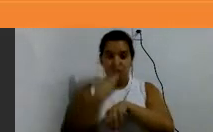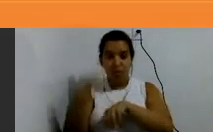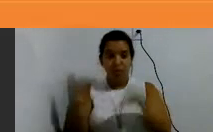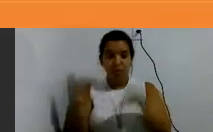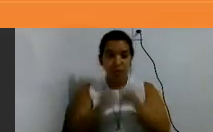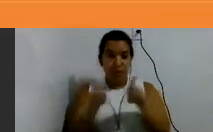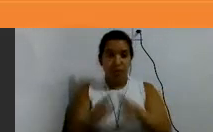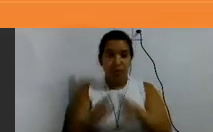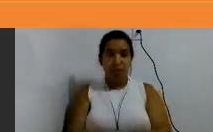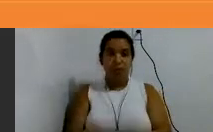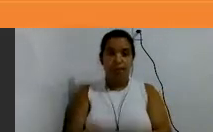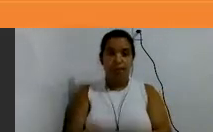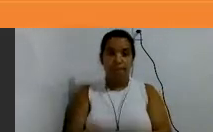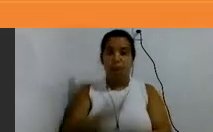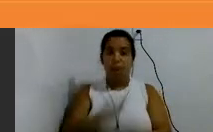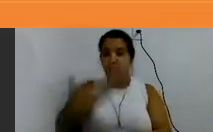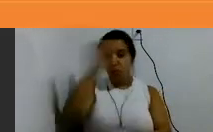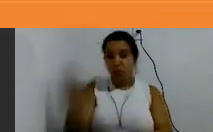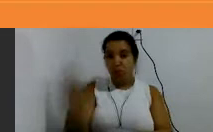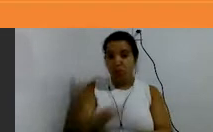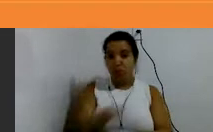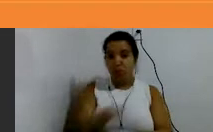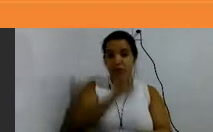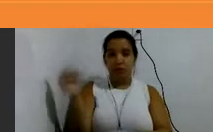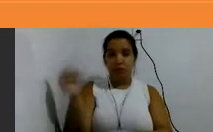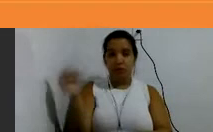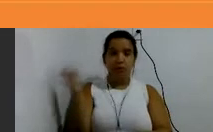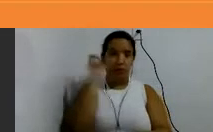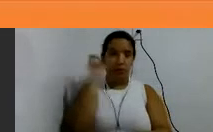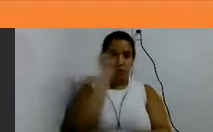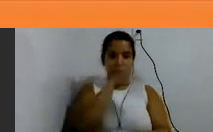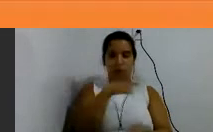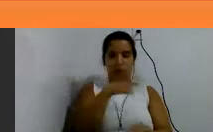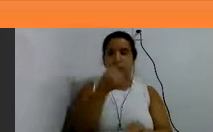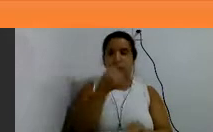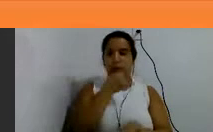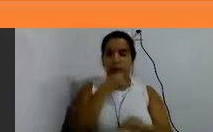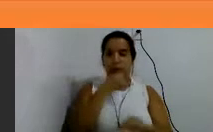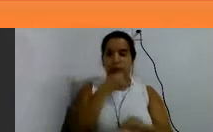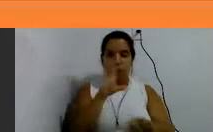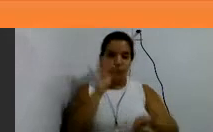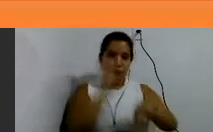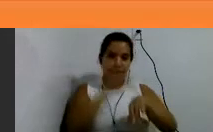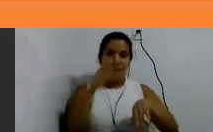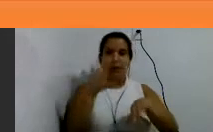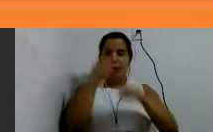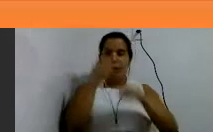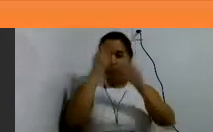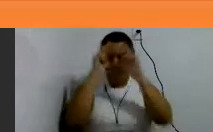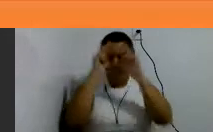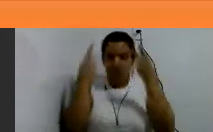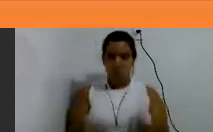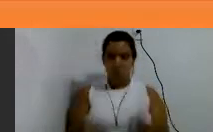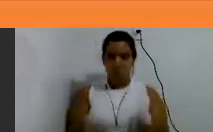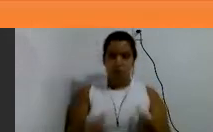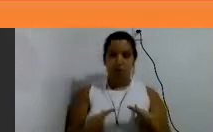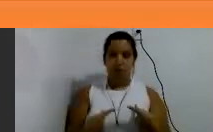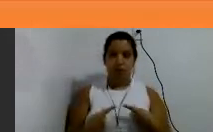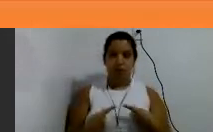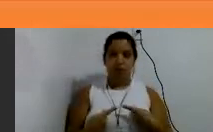E o ciclo da malária ele é bastante complexo. Então, o mosquito ele pica o ser humano e vai injetar lá uma forma que a gente chama